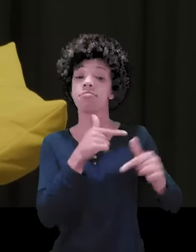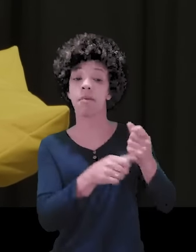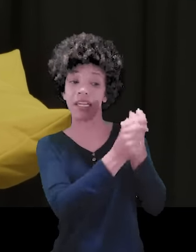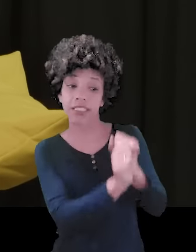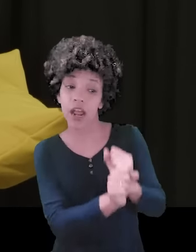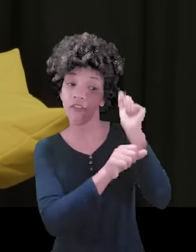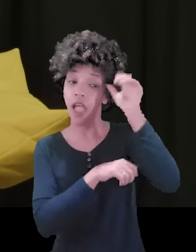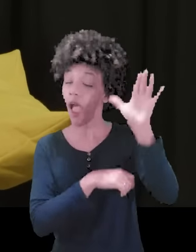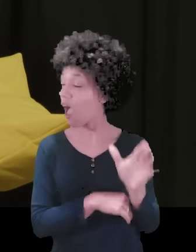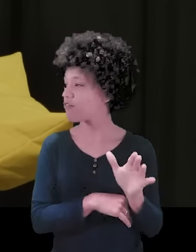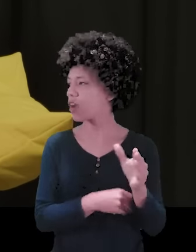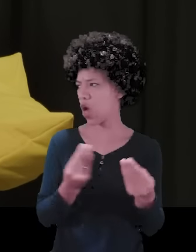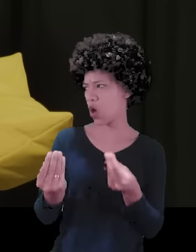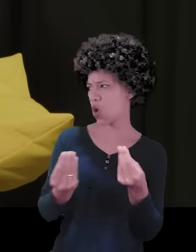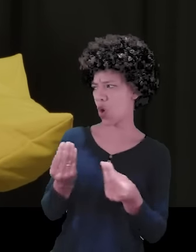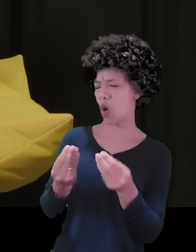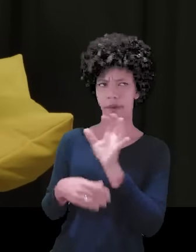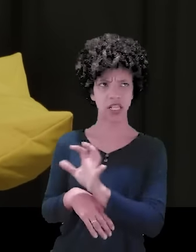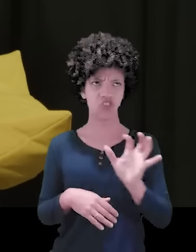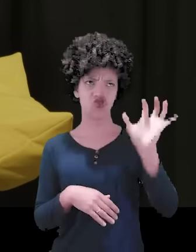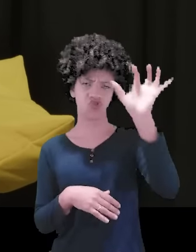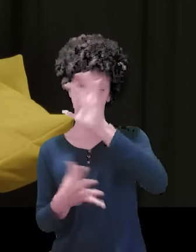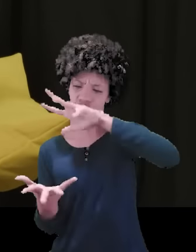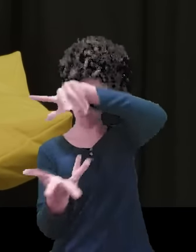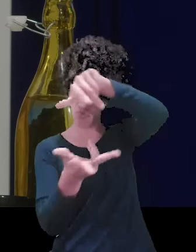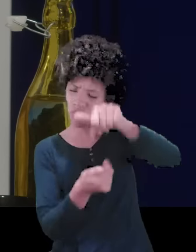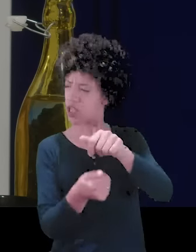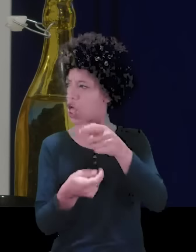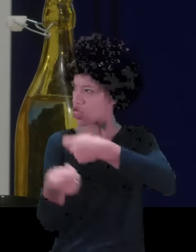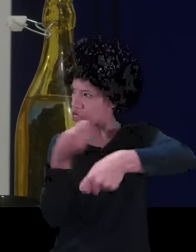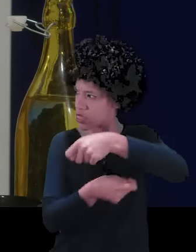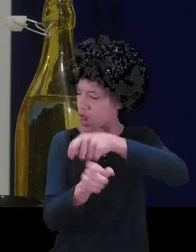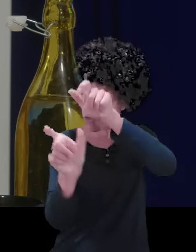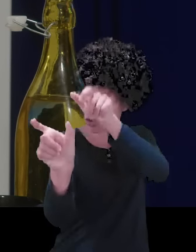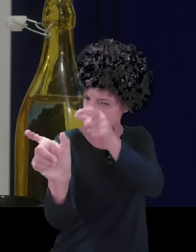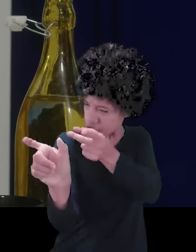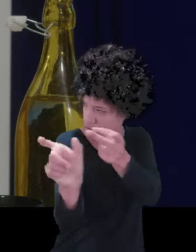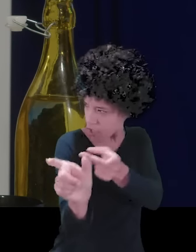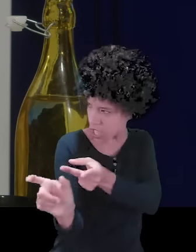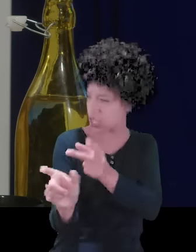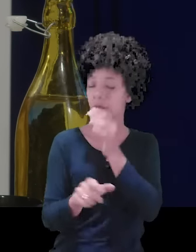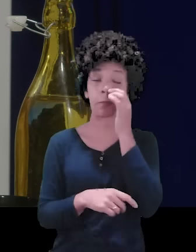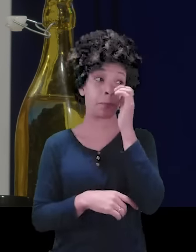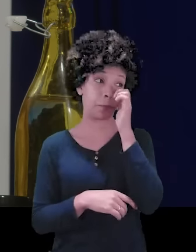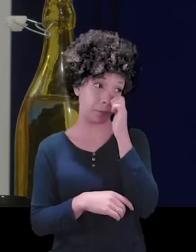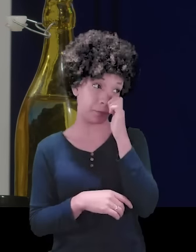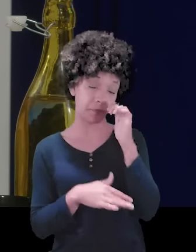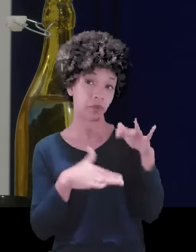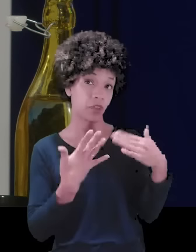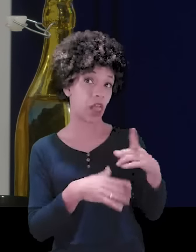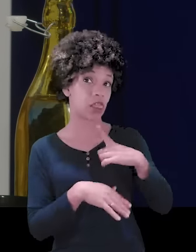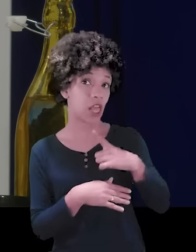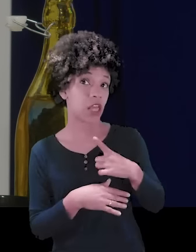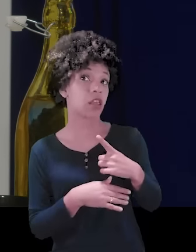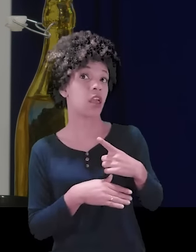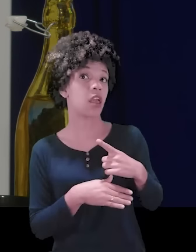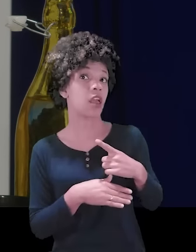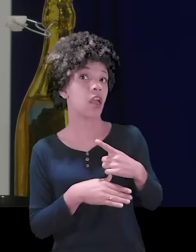como é que fica se essa geografia do tráfico humano é onde tem